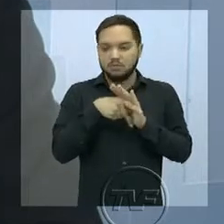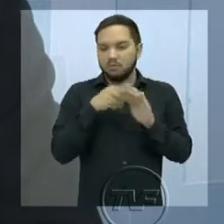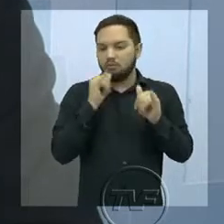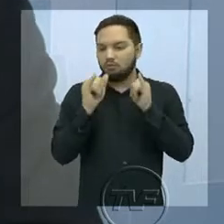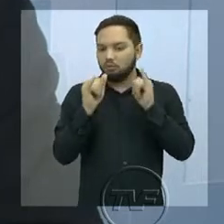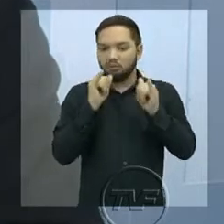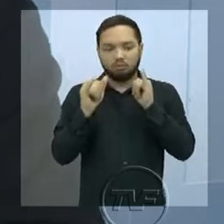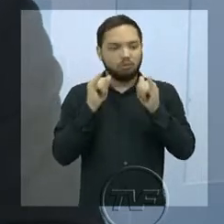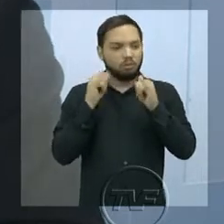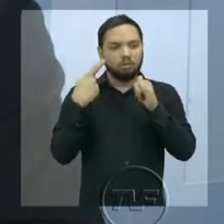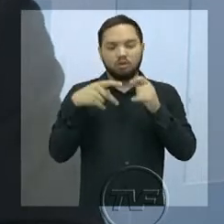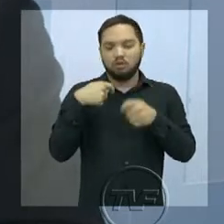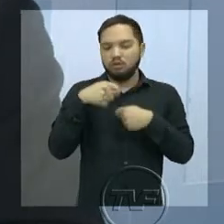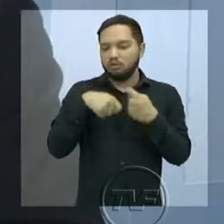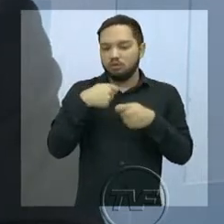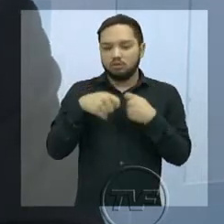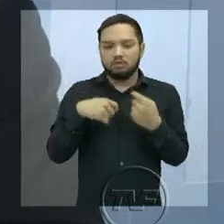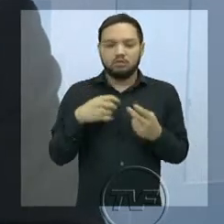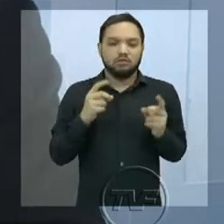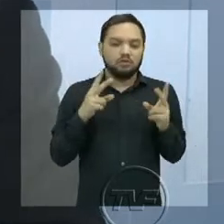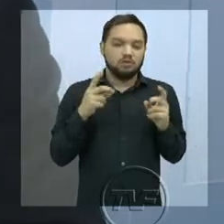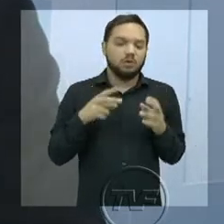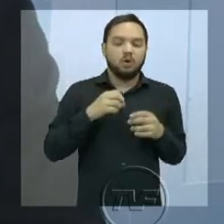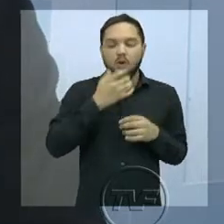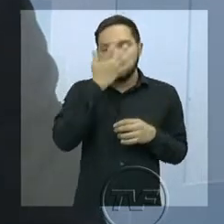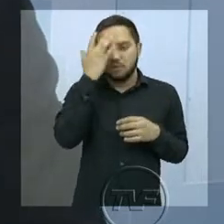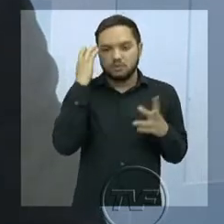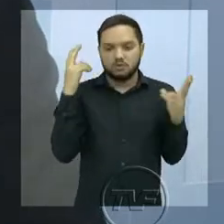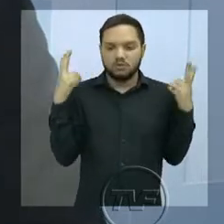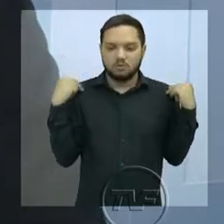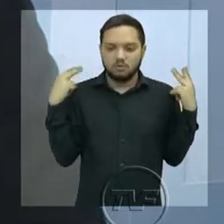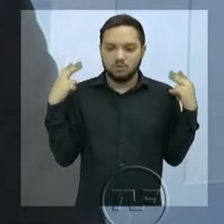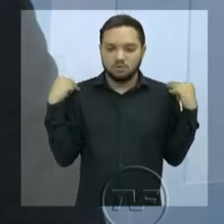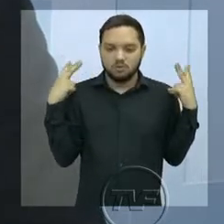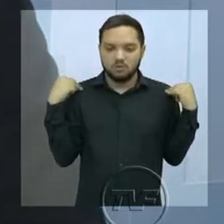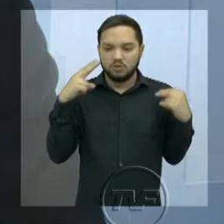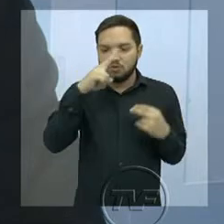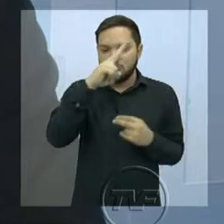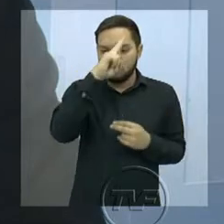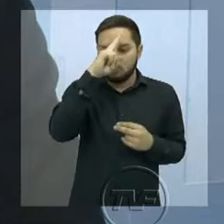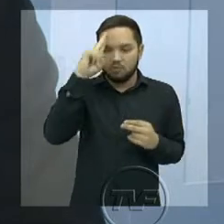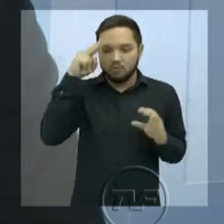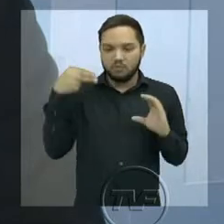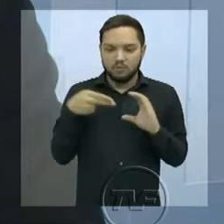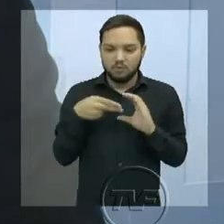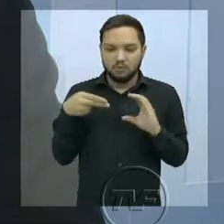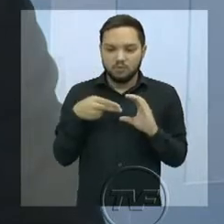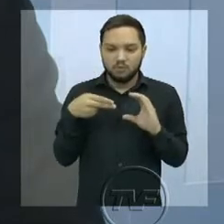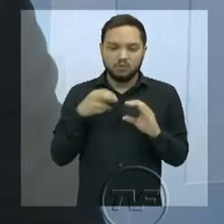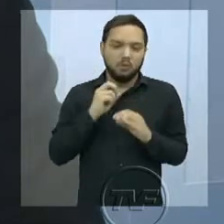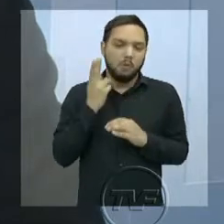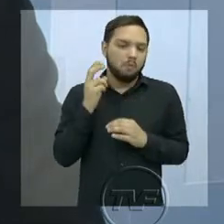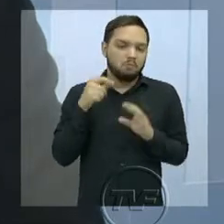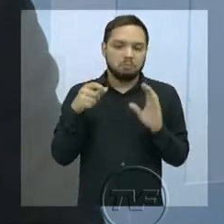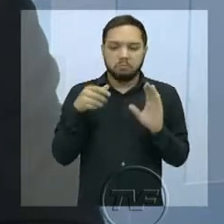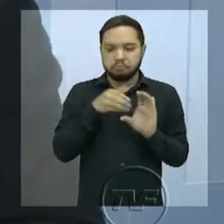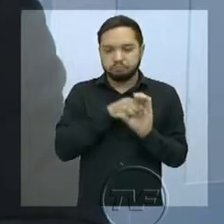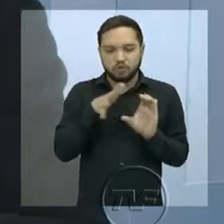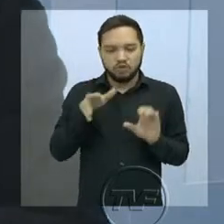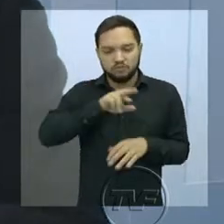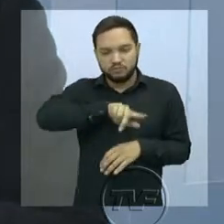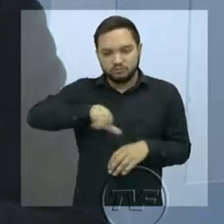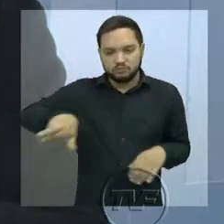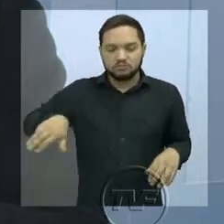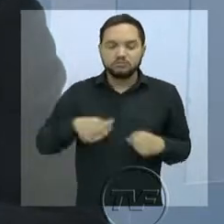internet. É aquele cara que dirige Uber, dirige outra forma de transporte alternativo. Uhum. Quer